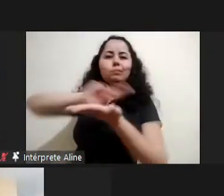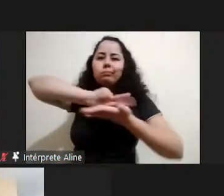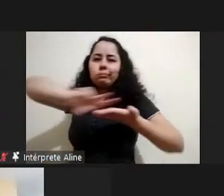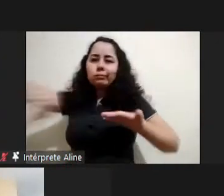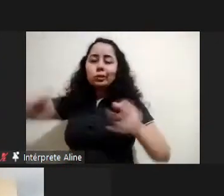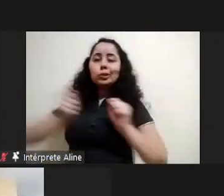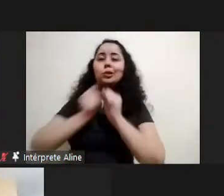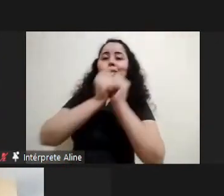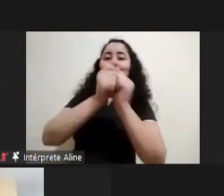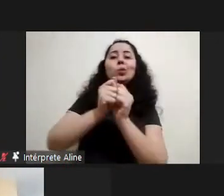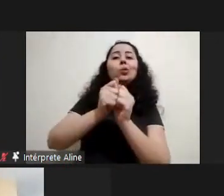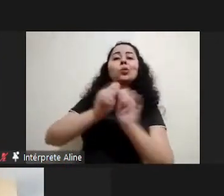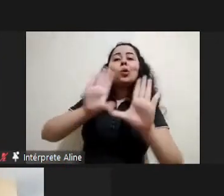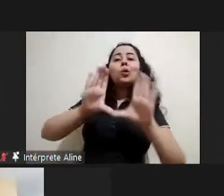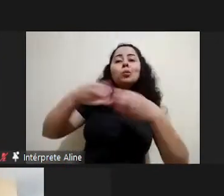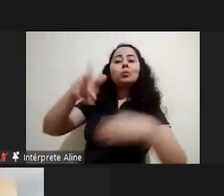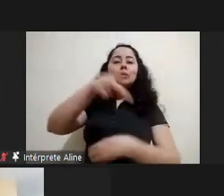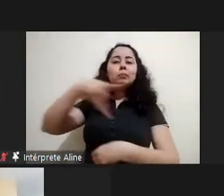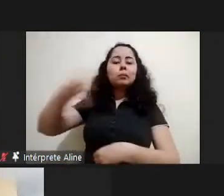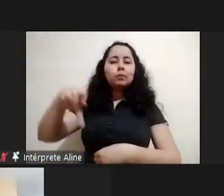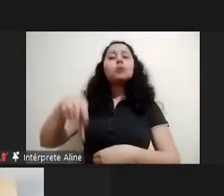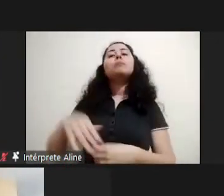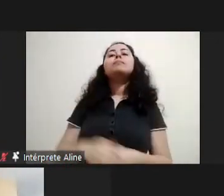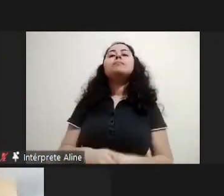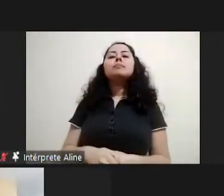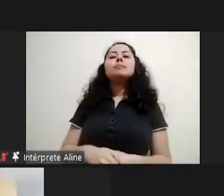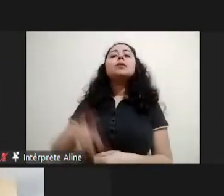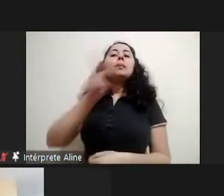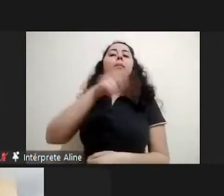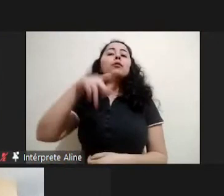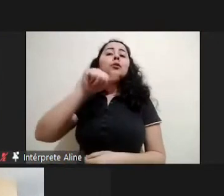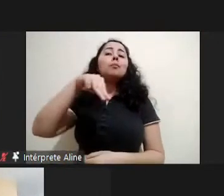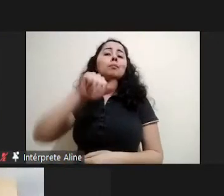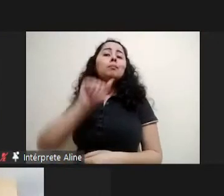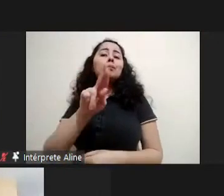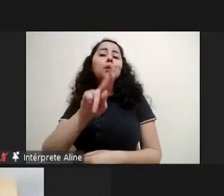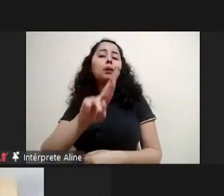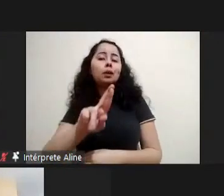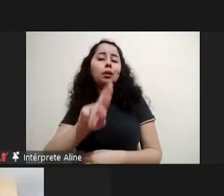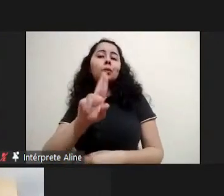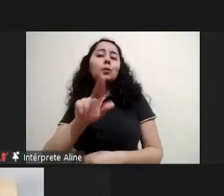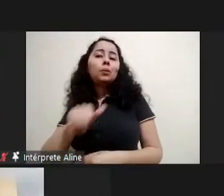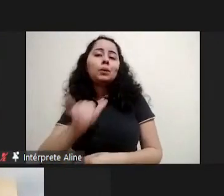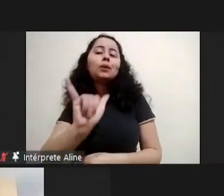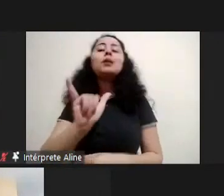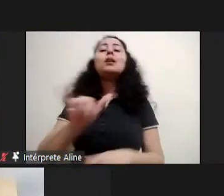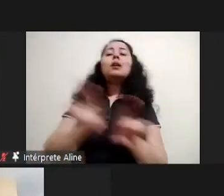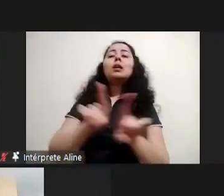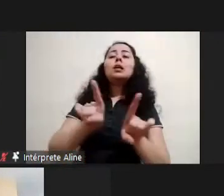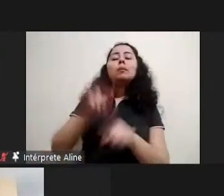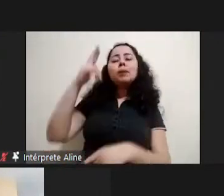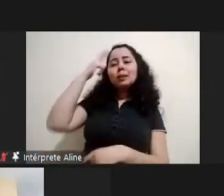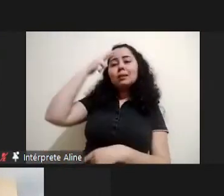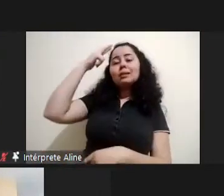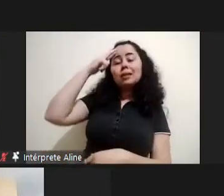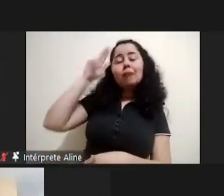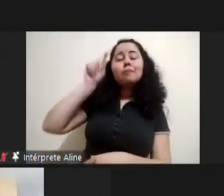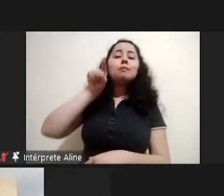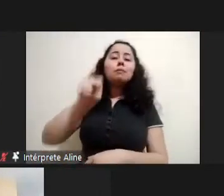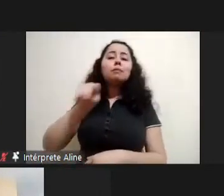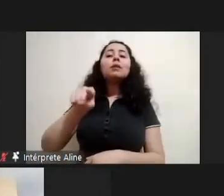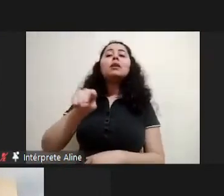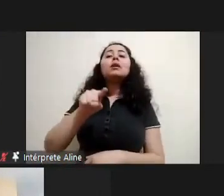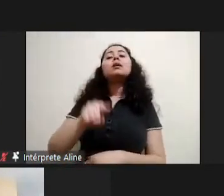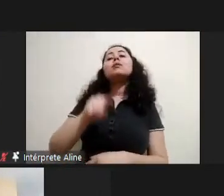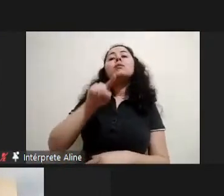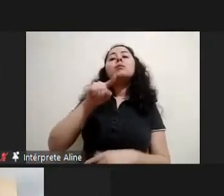Professor Amaury Caiafa, em sua atuação profissional, foi membro da congregação do ICB, chefe do Departamento de Bioquímica, membro do